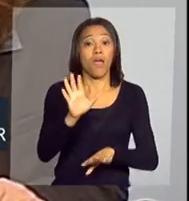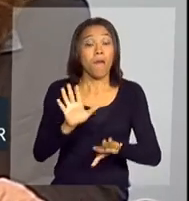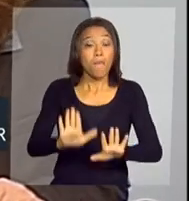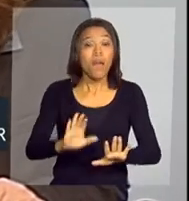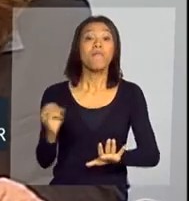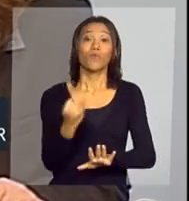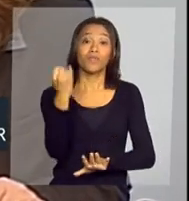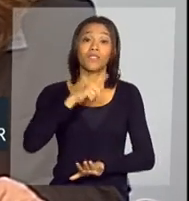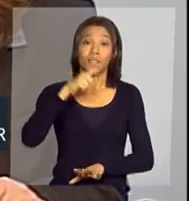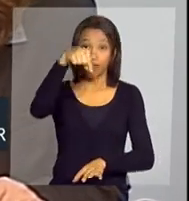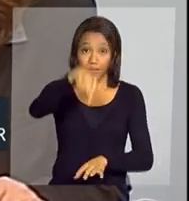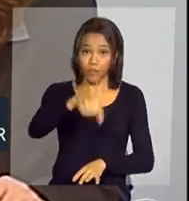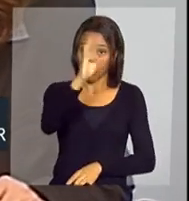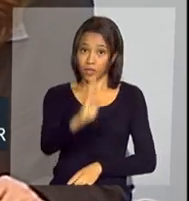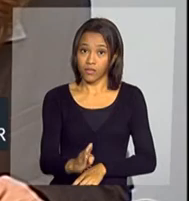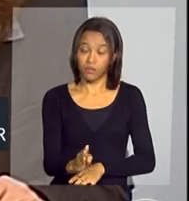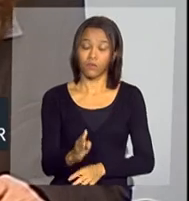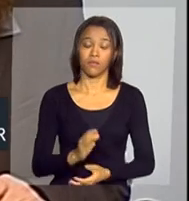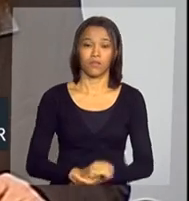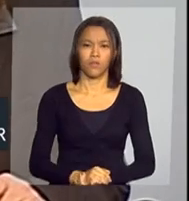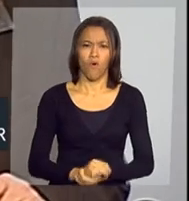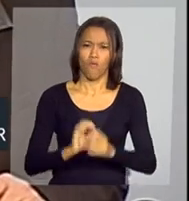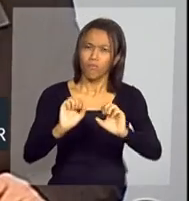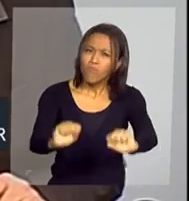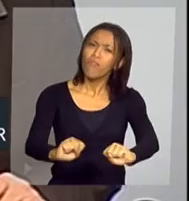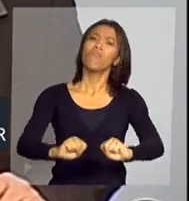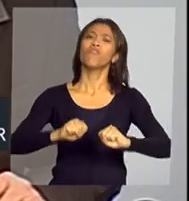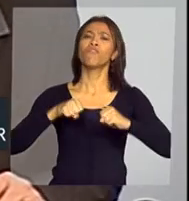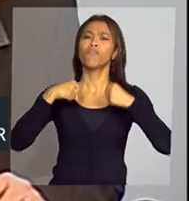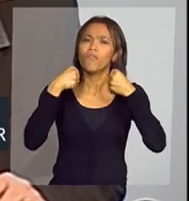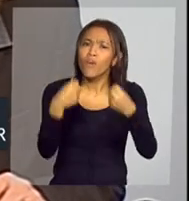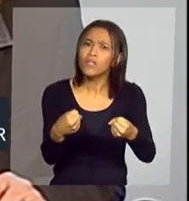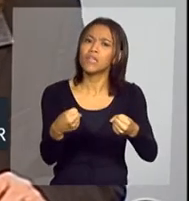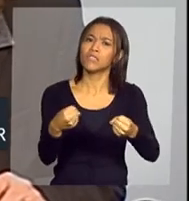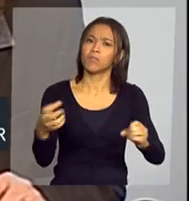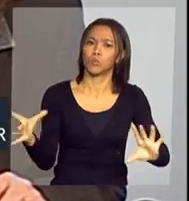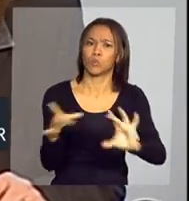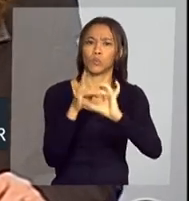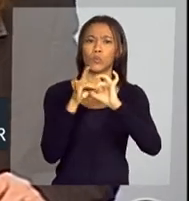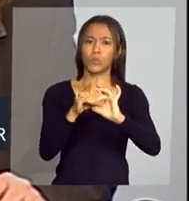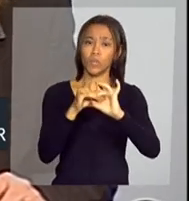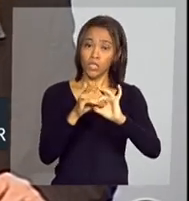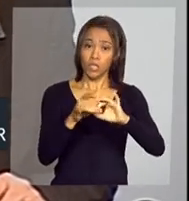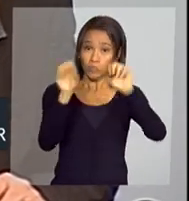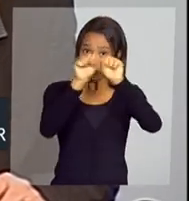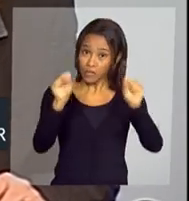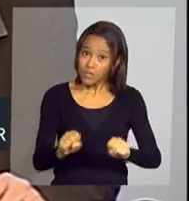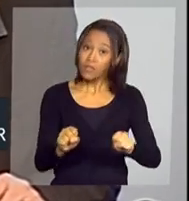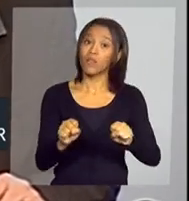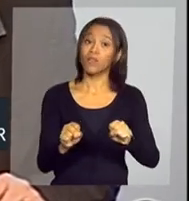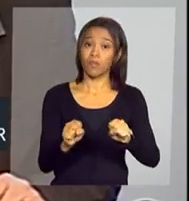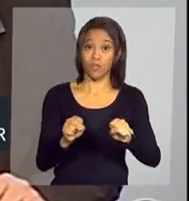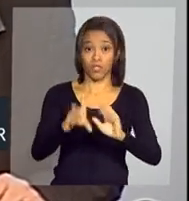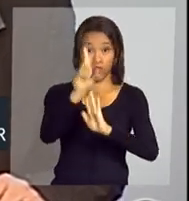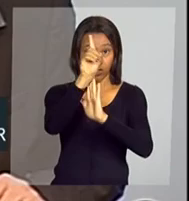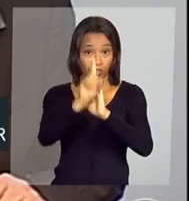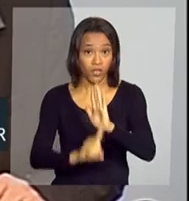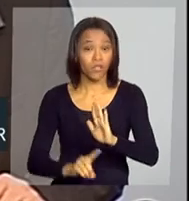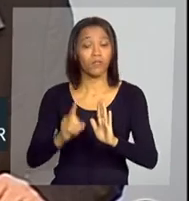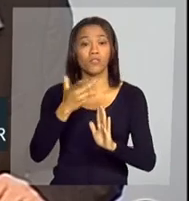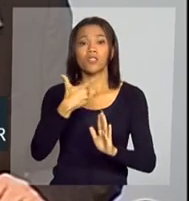ter no Brasil uma fortalecimento do sistema de defesa do consumidor e o sistema de defesa do consumidor